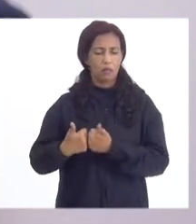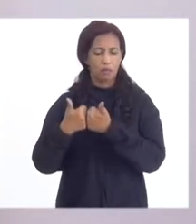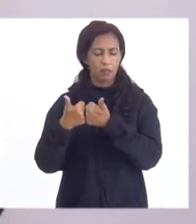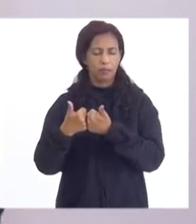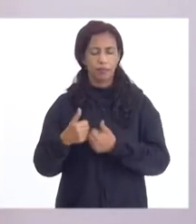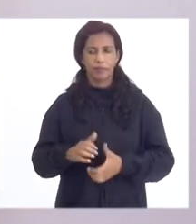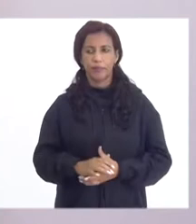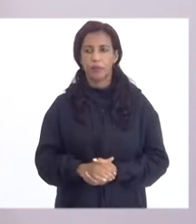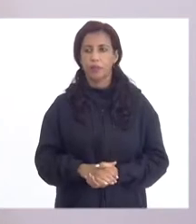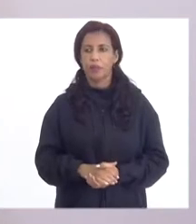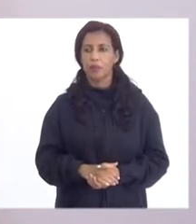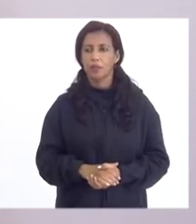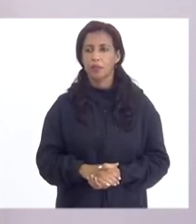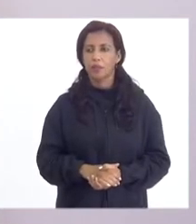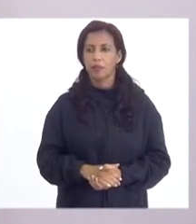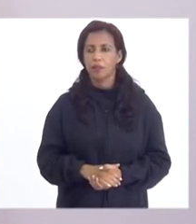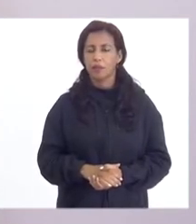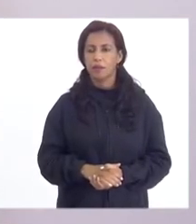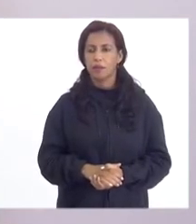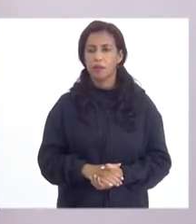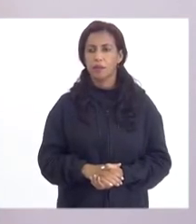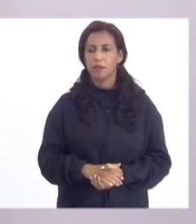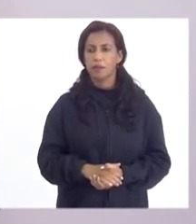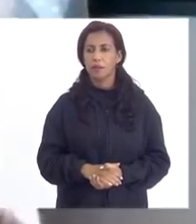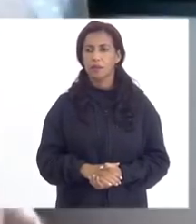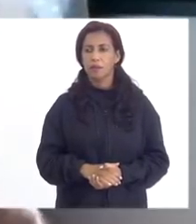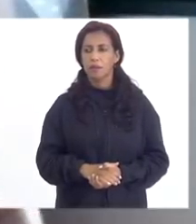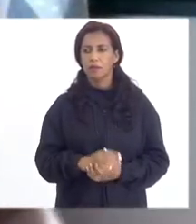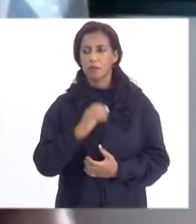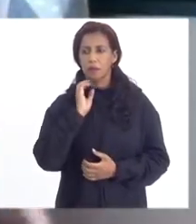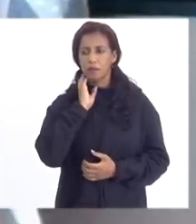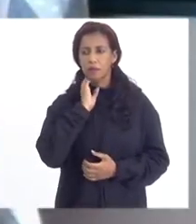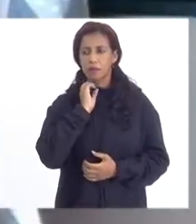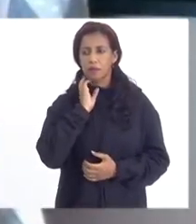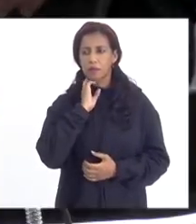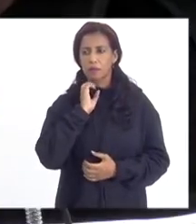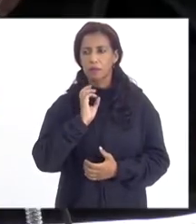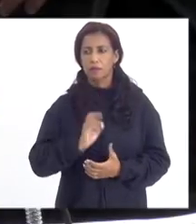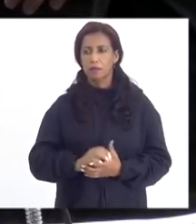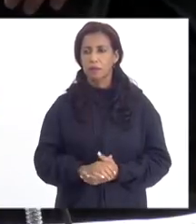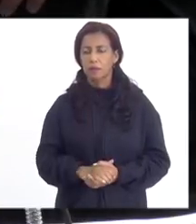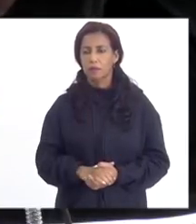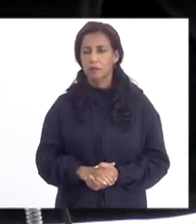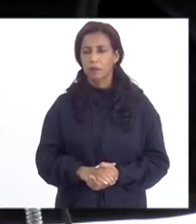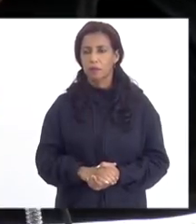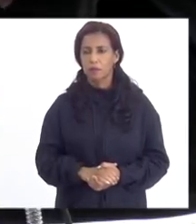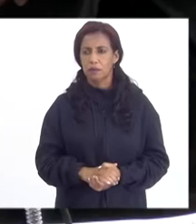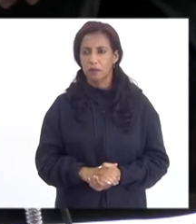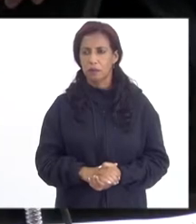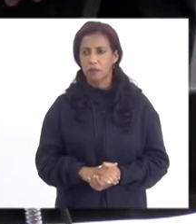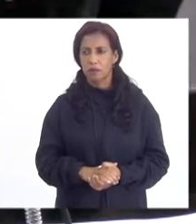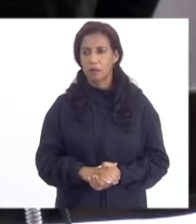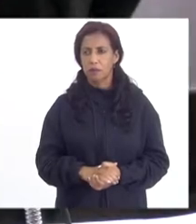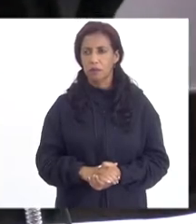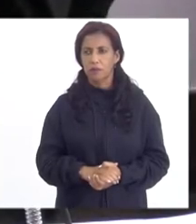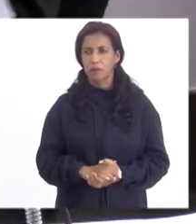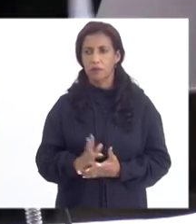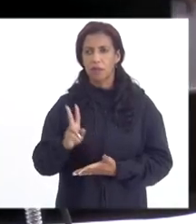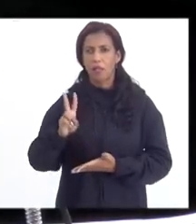da presidência. Retirar de pauta. A assessoria do Amorim está presente, ela trabalha um pouquinho a mais, lê a